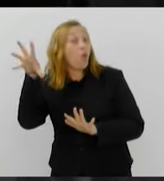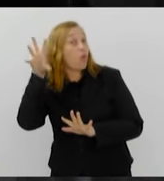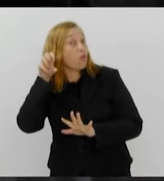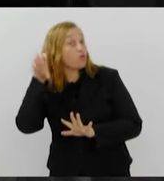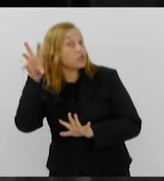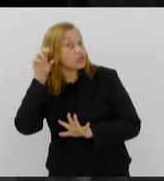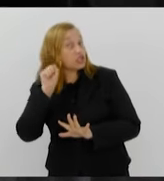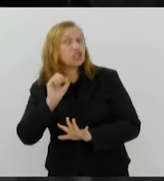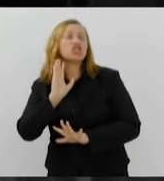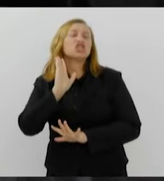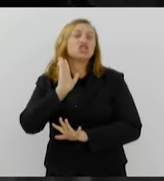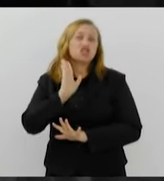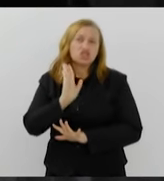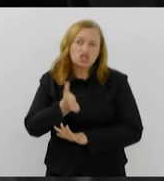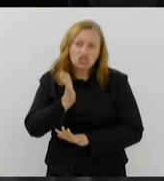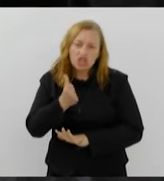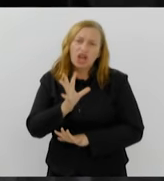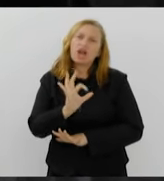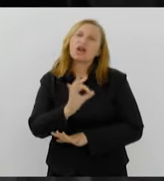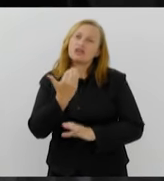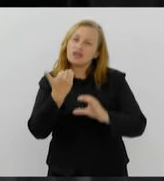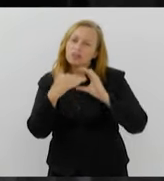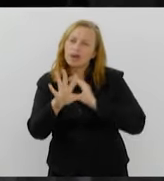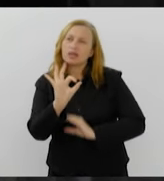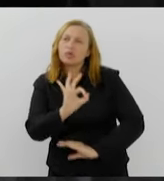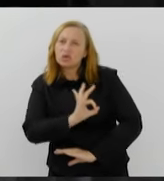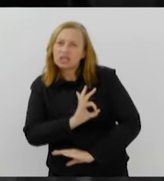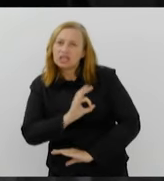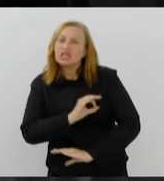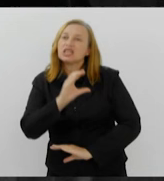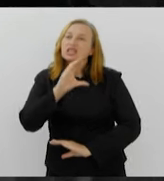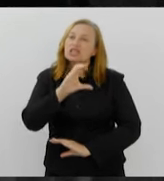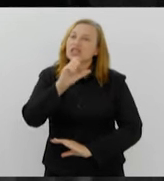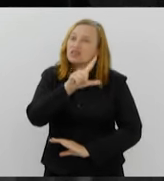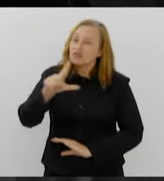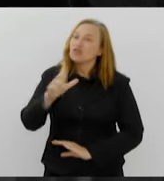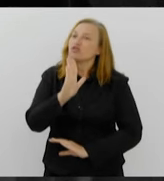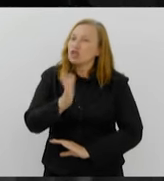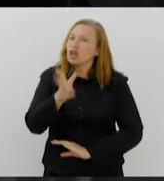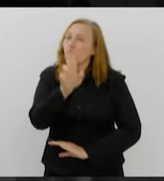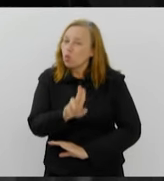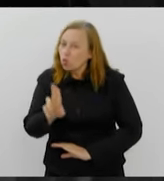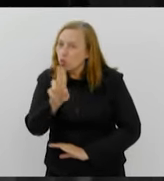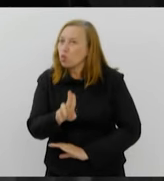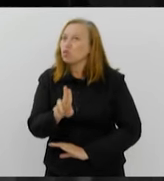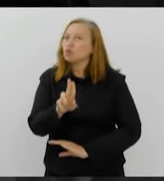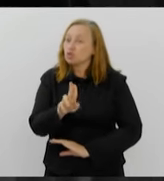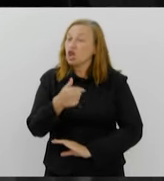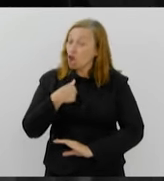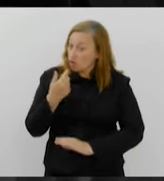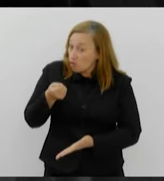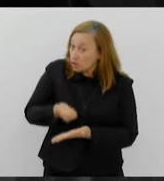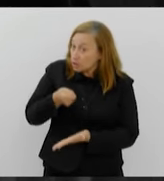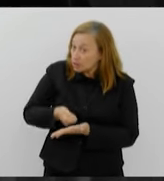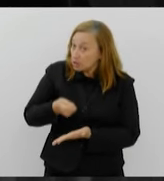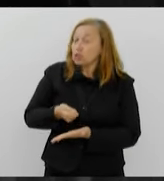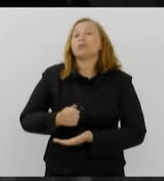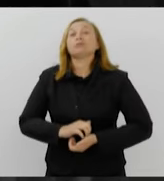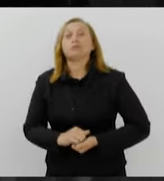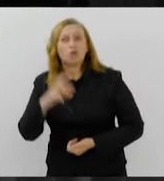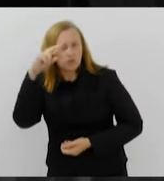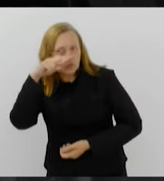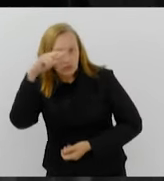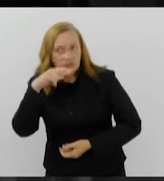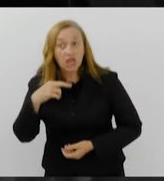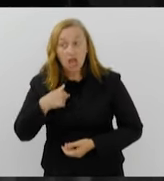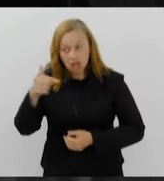e que já foi submetido à polícia civil e que será objeto de apuração e eu vou exigir essa apuração ele